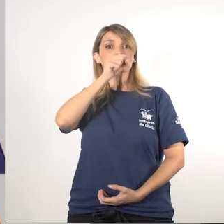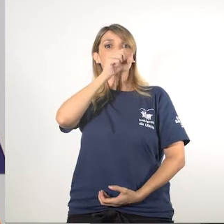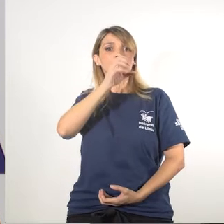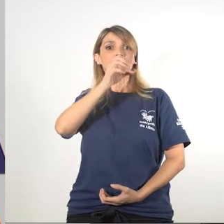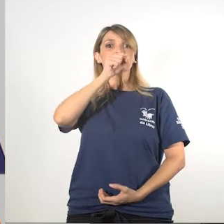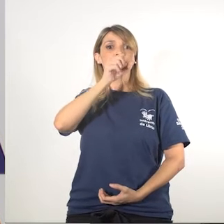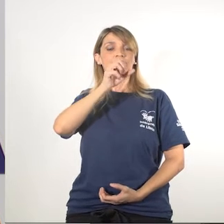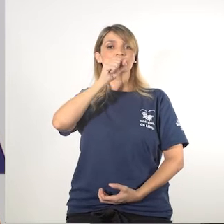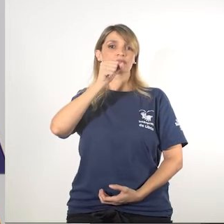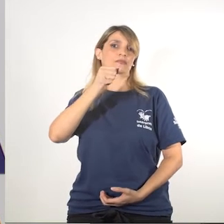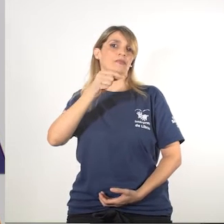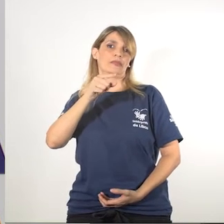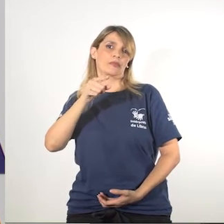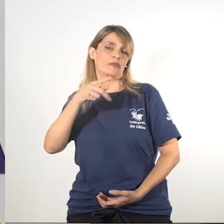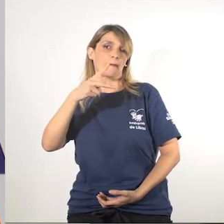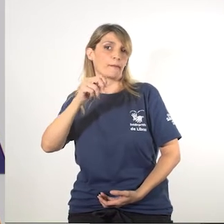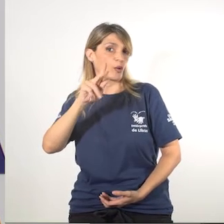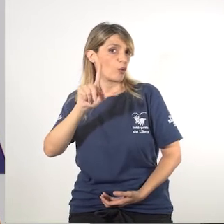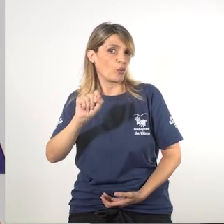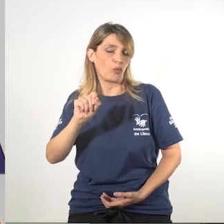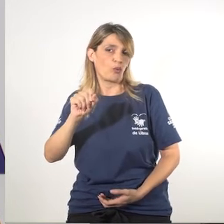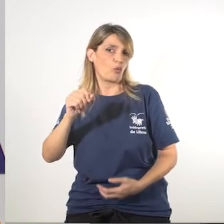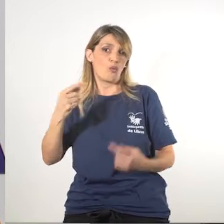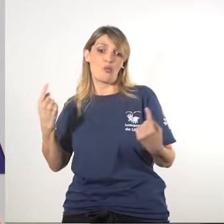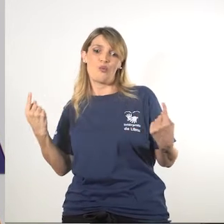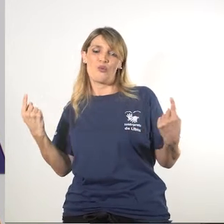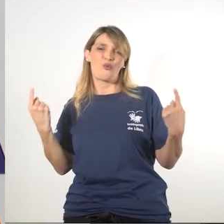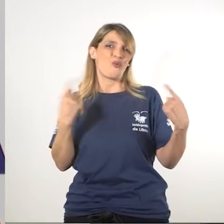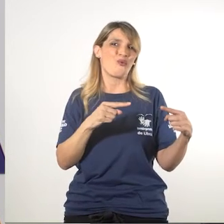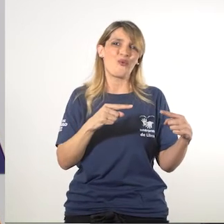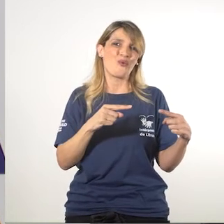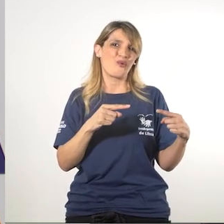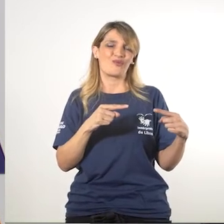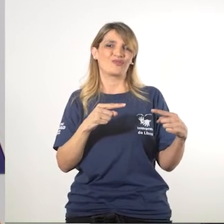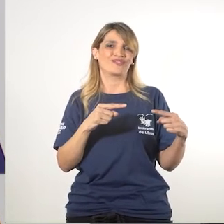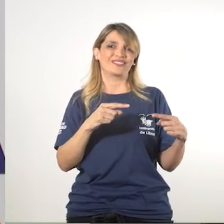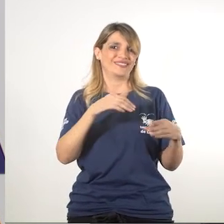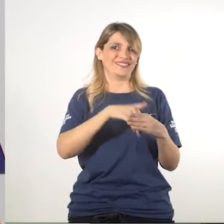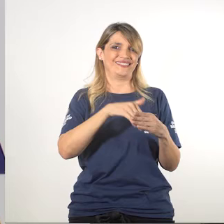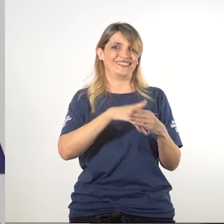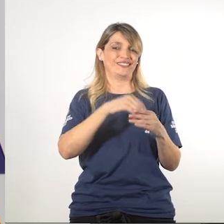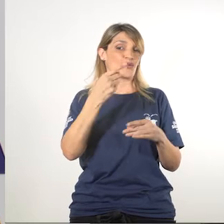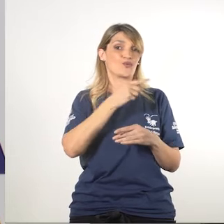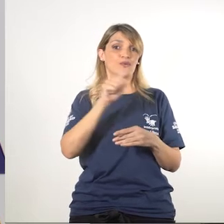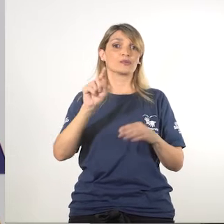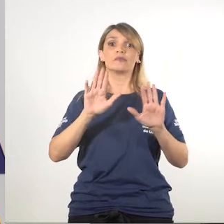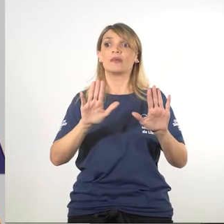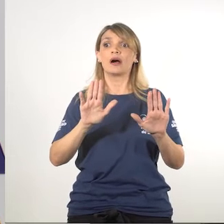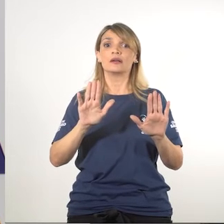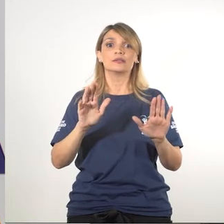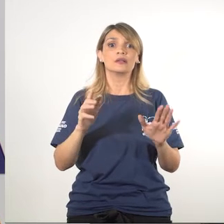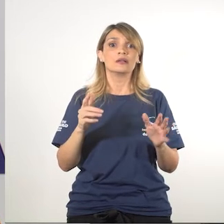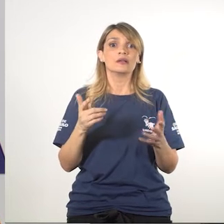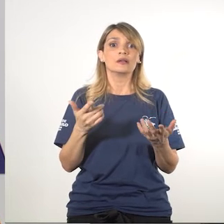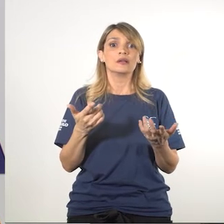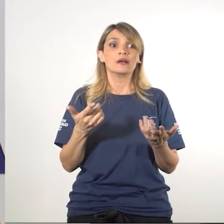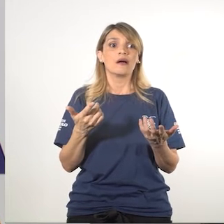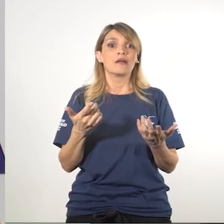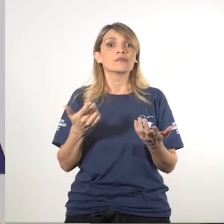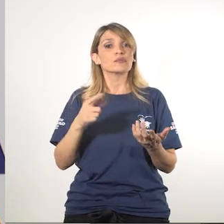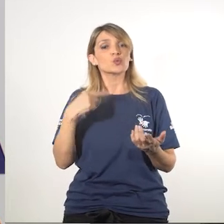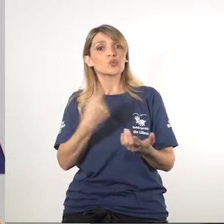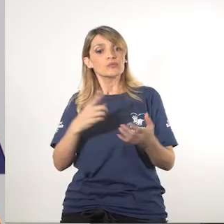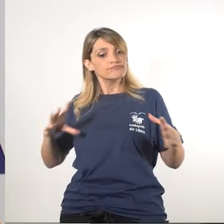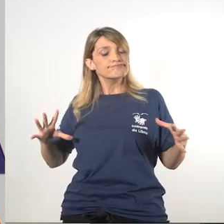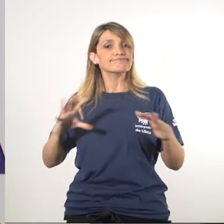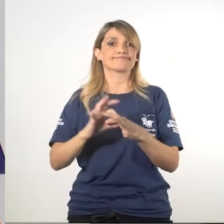foi adversário nas últimas eleições, o que significou a gente não conseguir encontrar um trabalho conjunto.